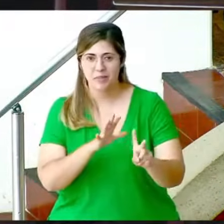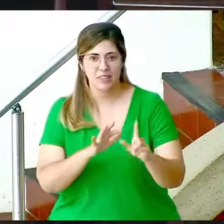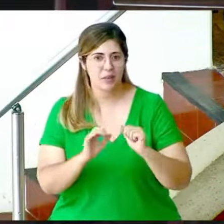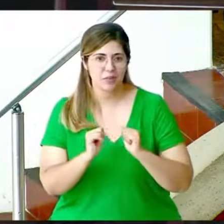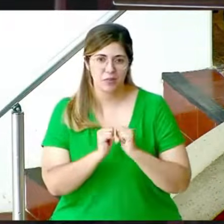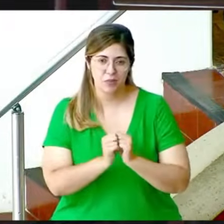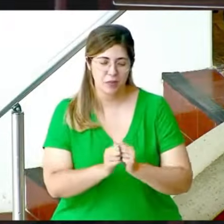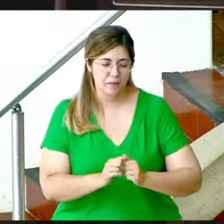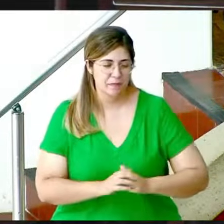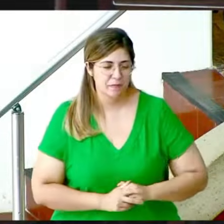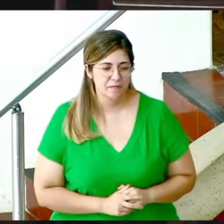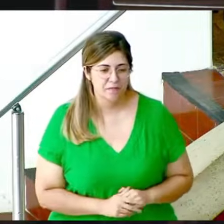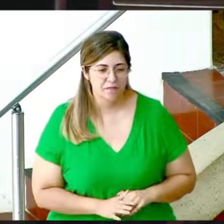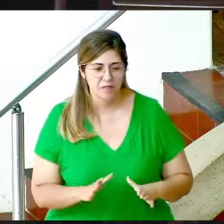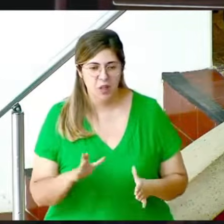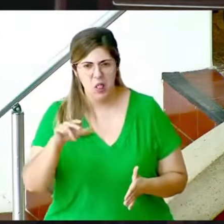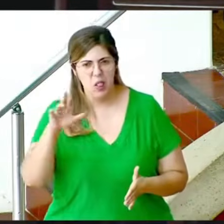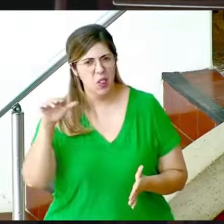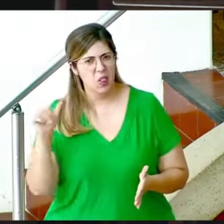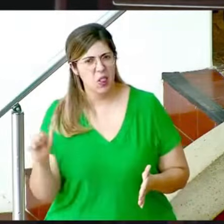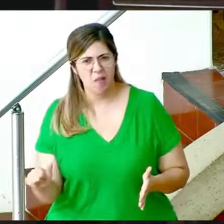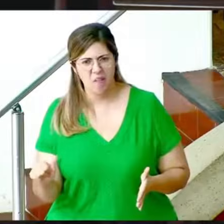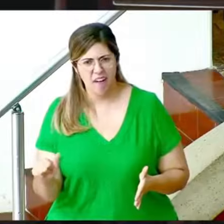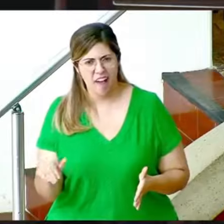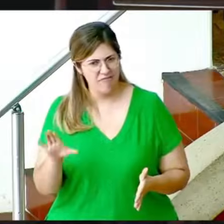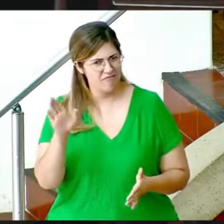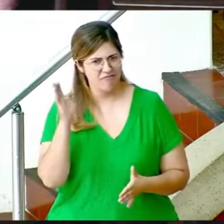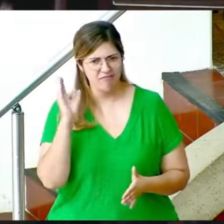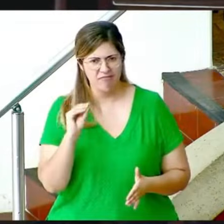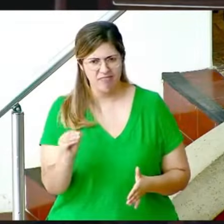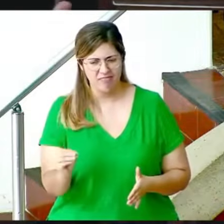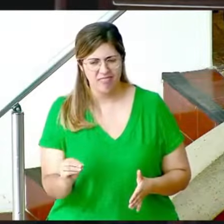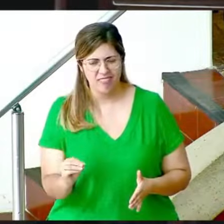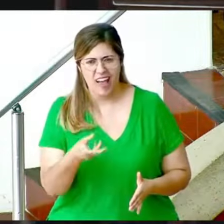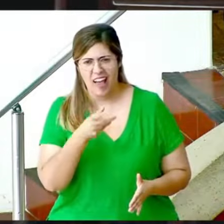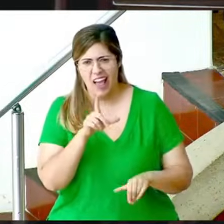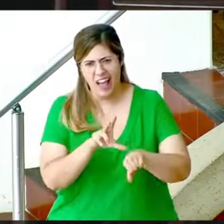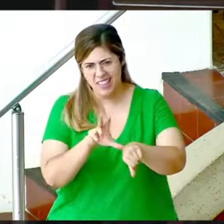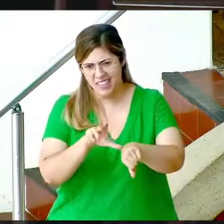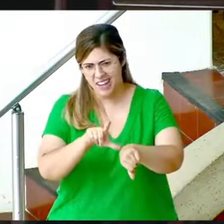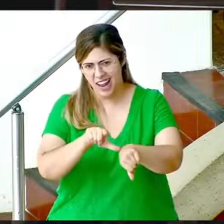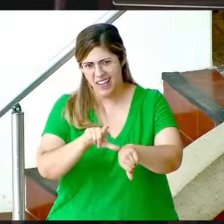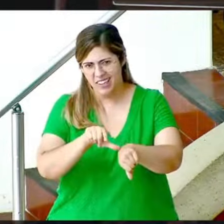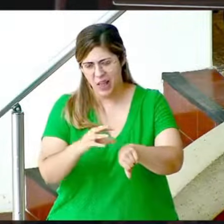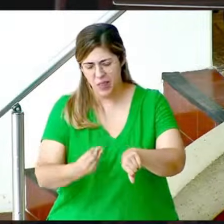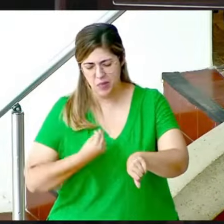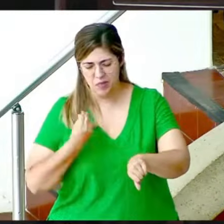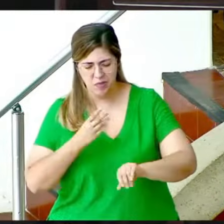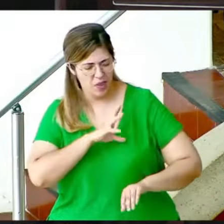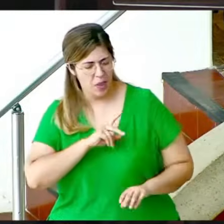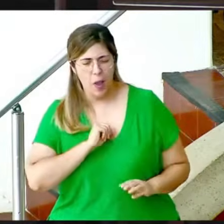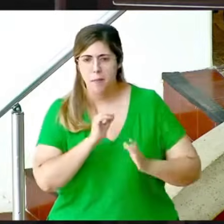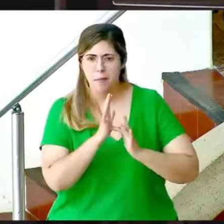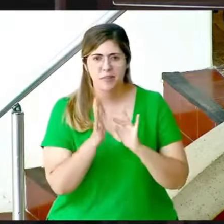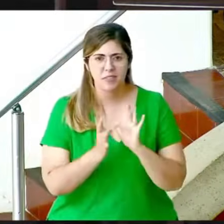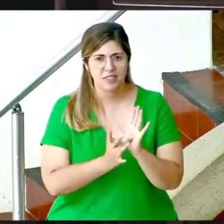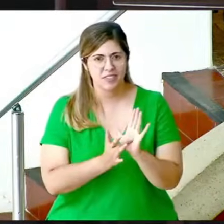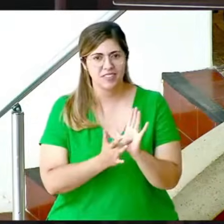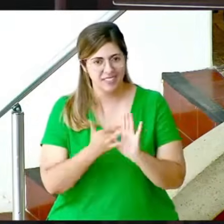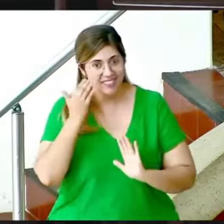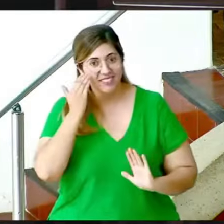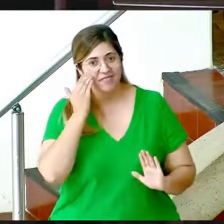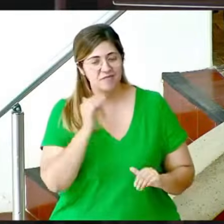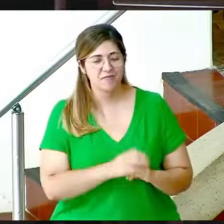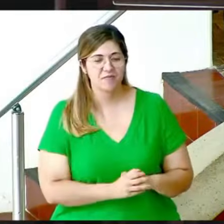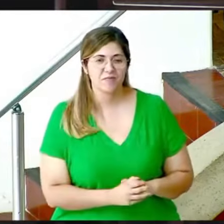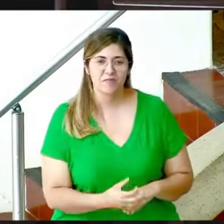agora, nunca é tarde para desfrutar do grande amor de Deus. A gente vai admirar sempre os mais novos, e